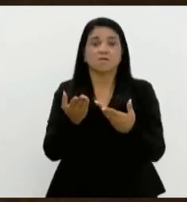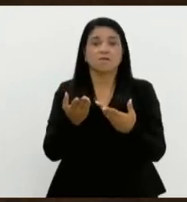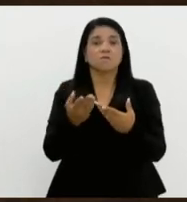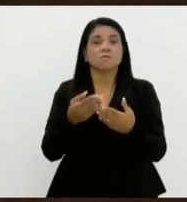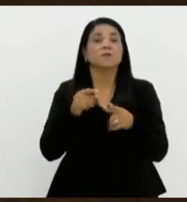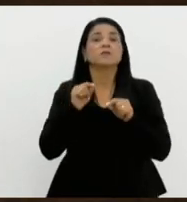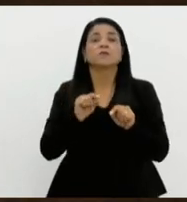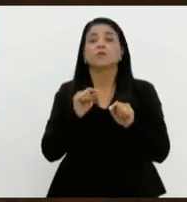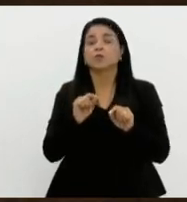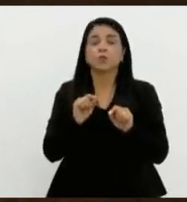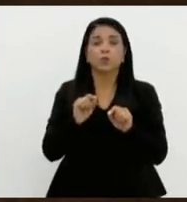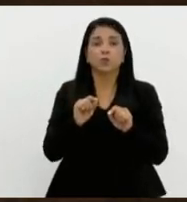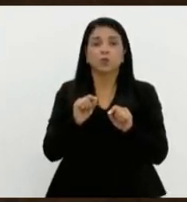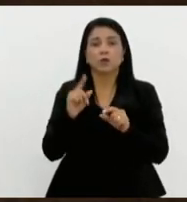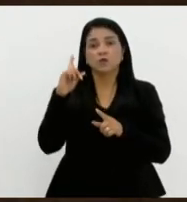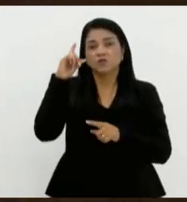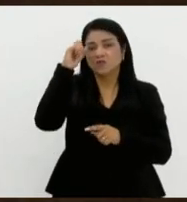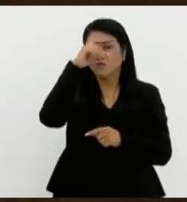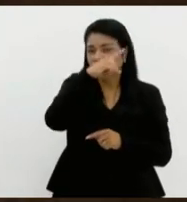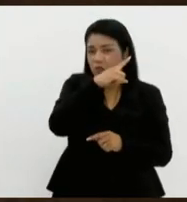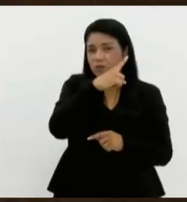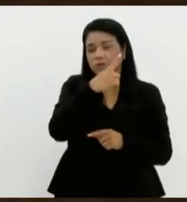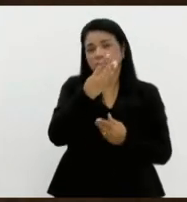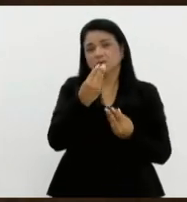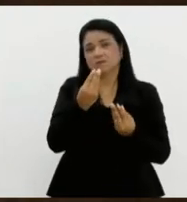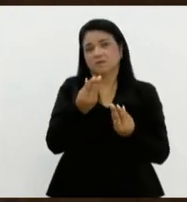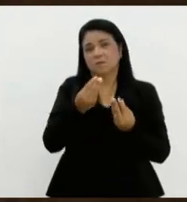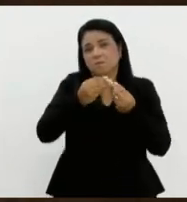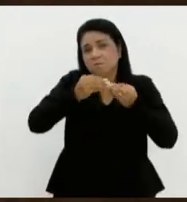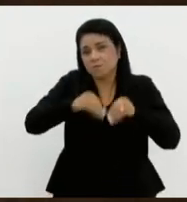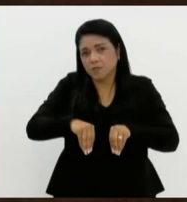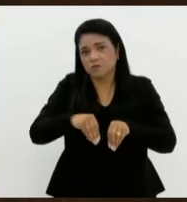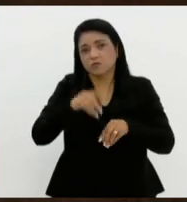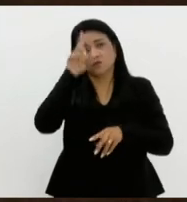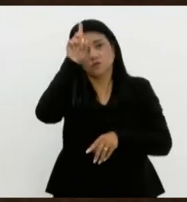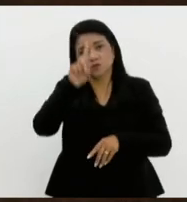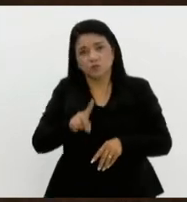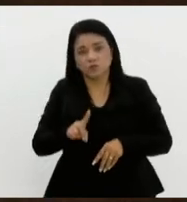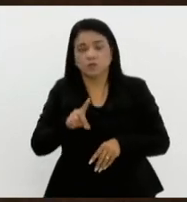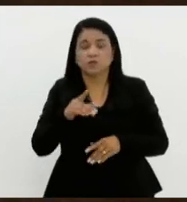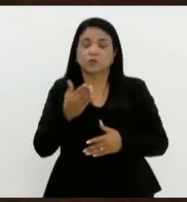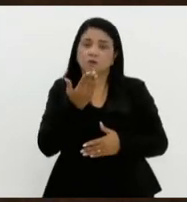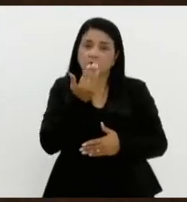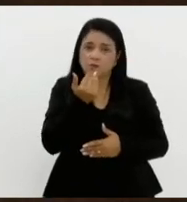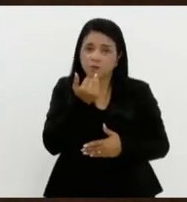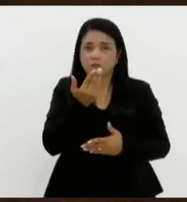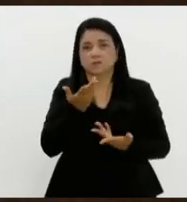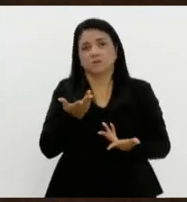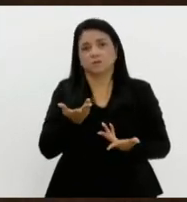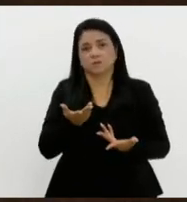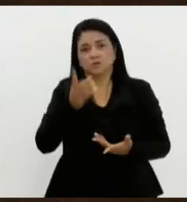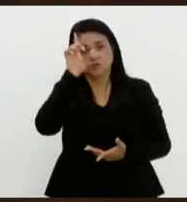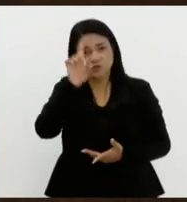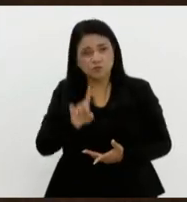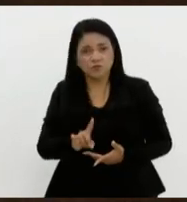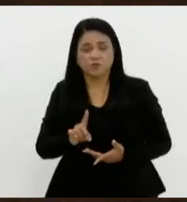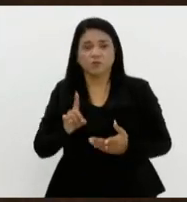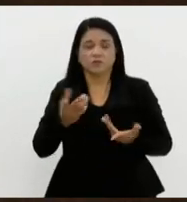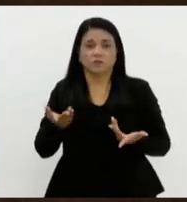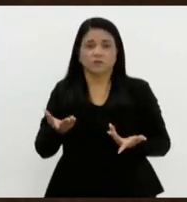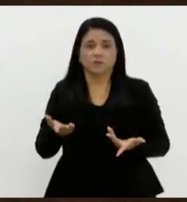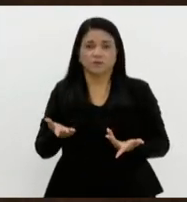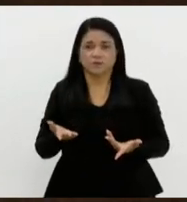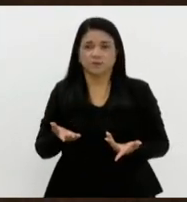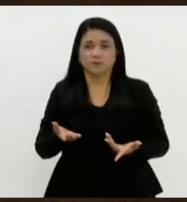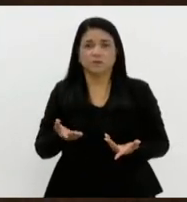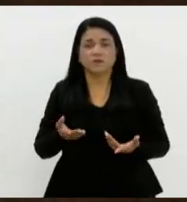de um elemento que dificulta e precariza a efetivação do direito à alimentação e à dignidade. Por isso, assim,